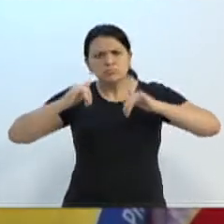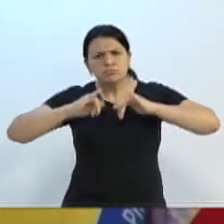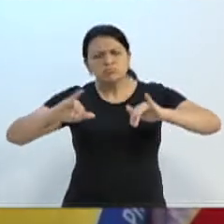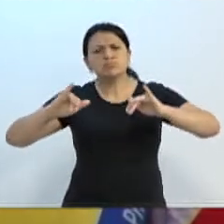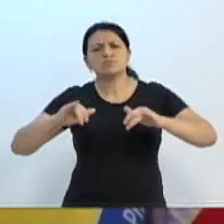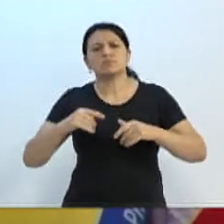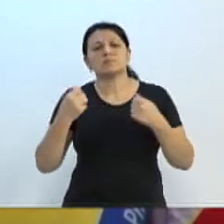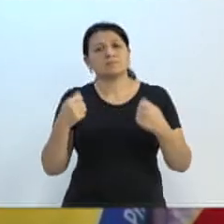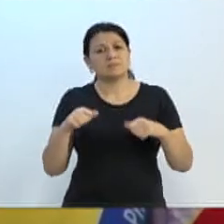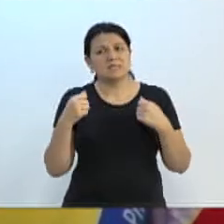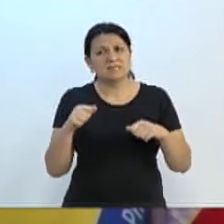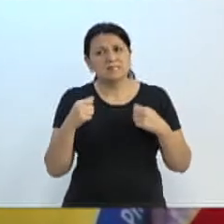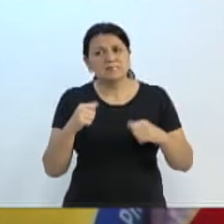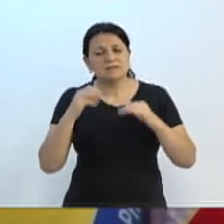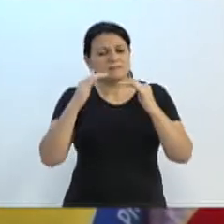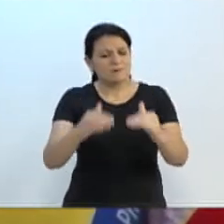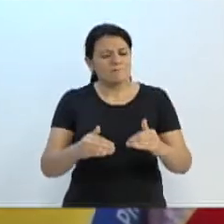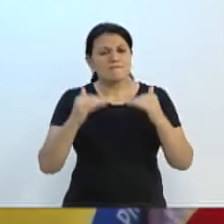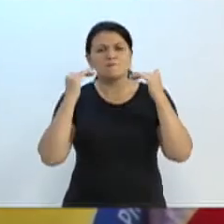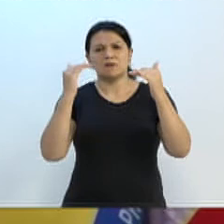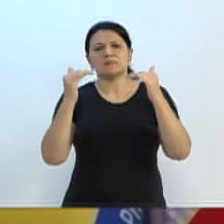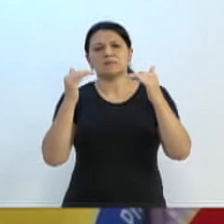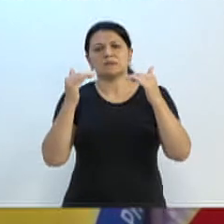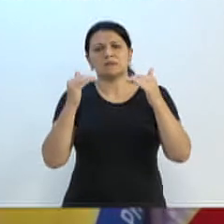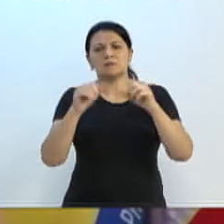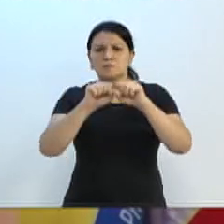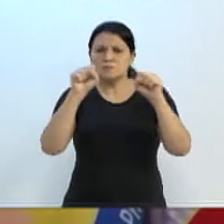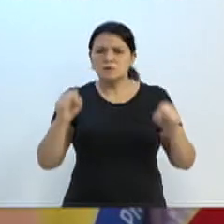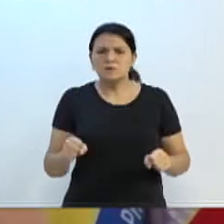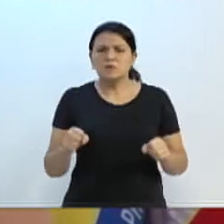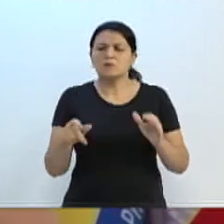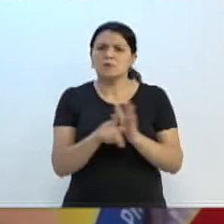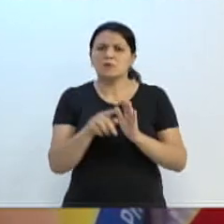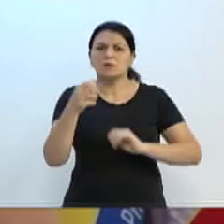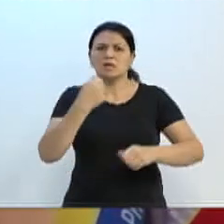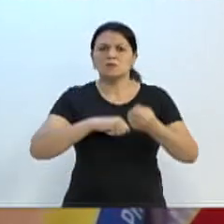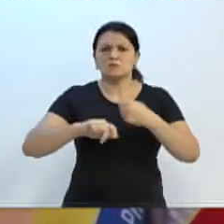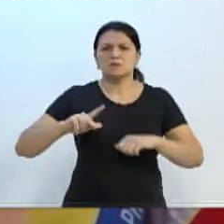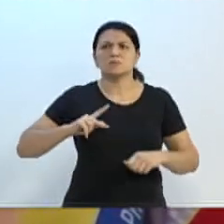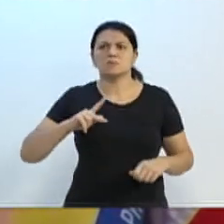a gente precisa avançar um sistema interno, na administração